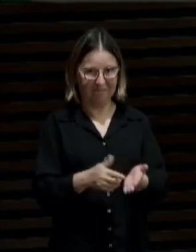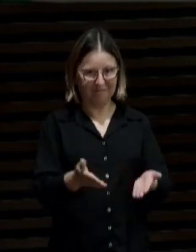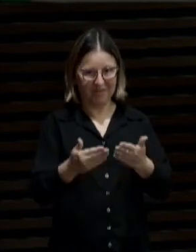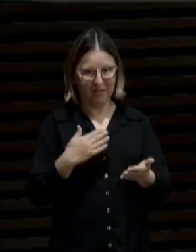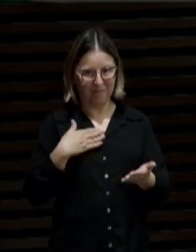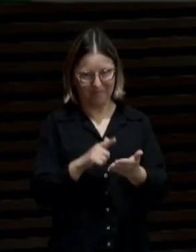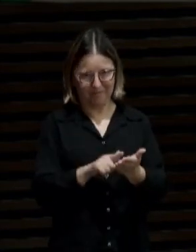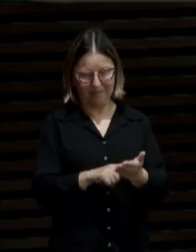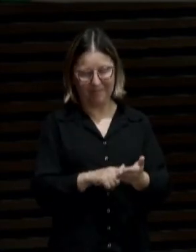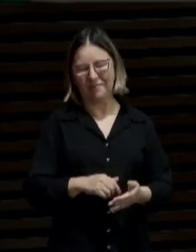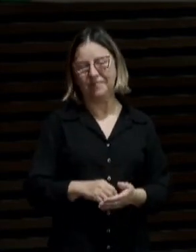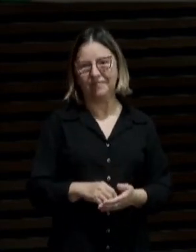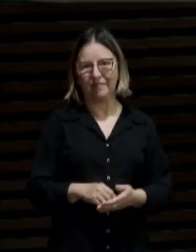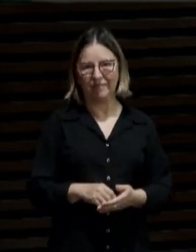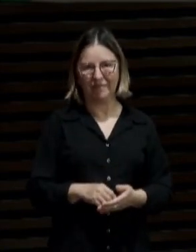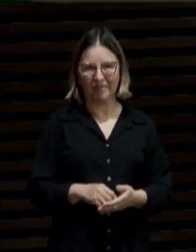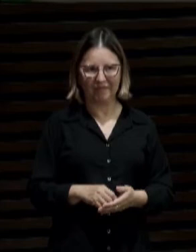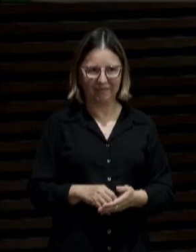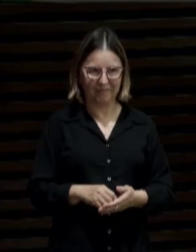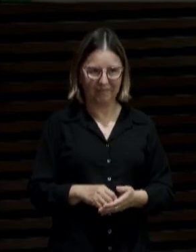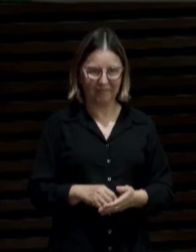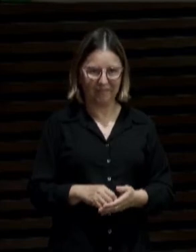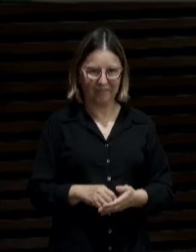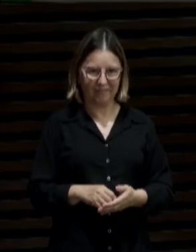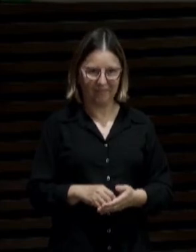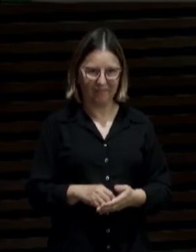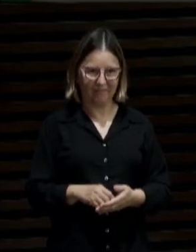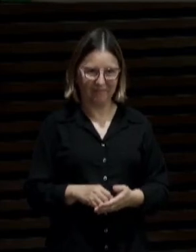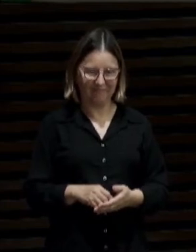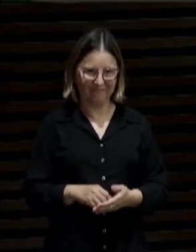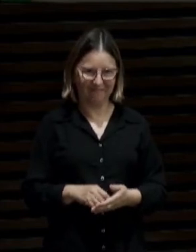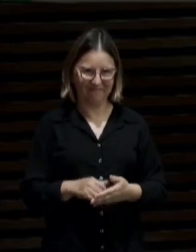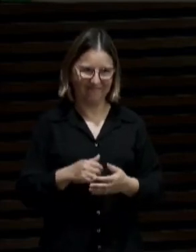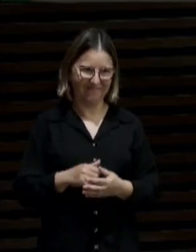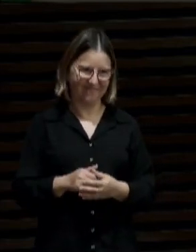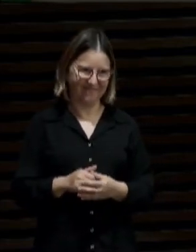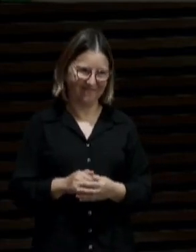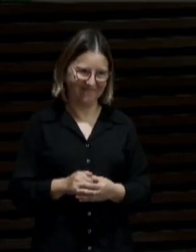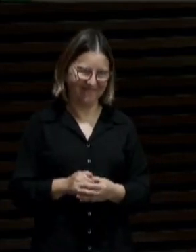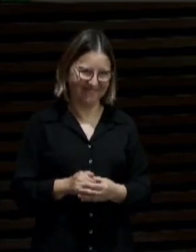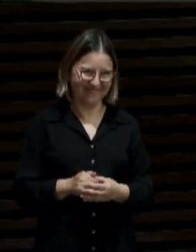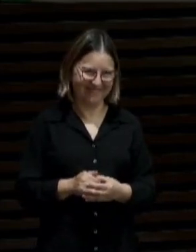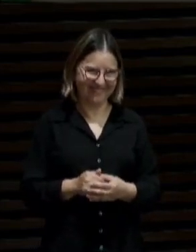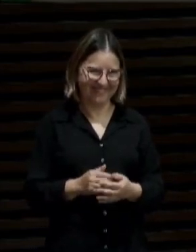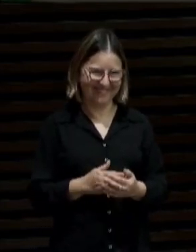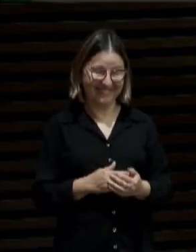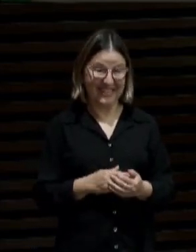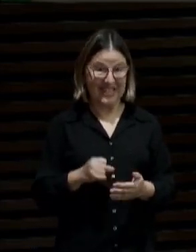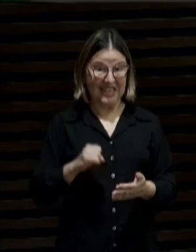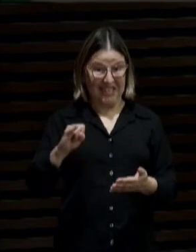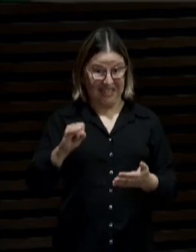É o que é válido. Se ele mexer na cópia do cara, vale? Não vale porque eu tenho a minha. Então, uma vez que o contrato foi firmado, foi